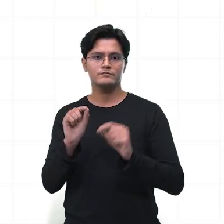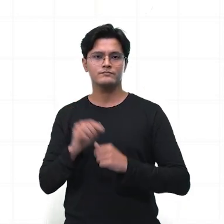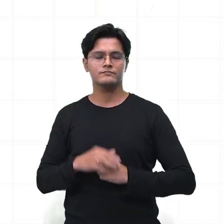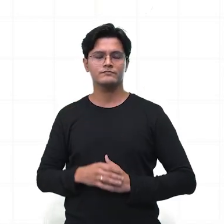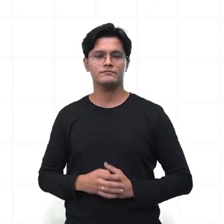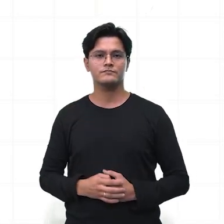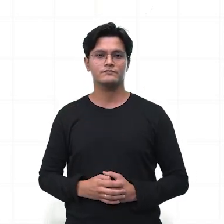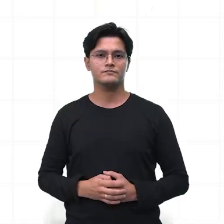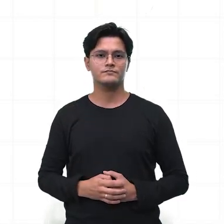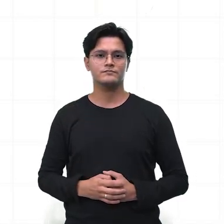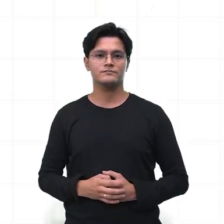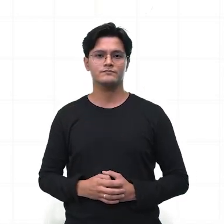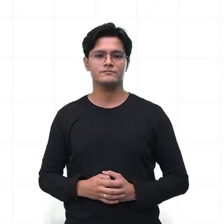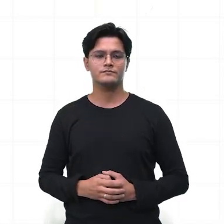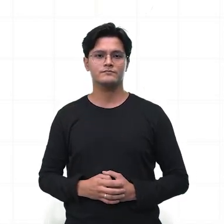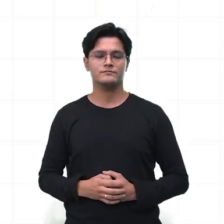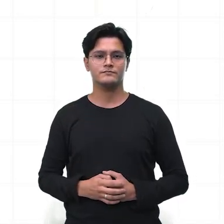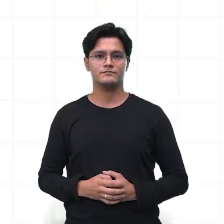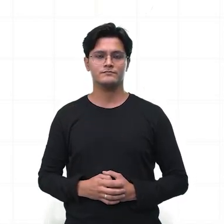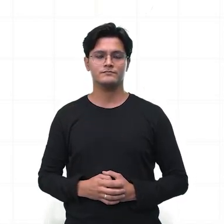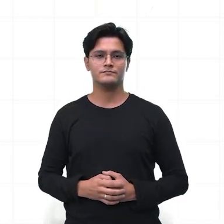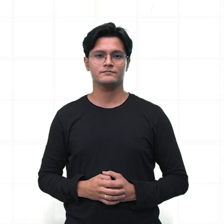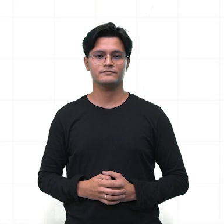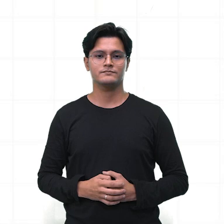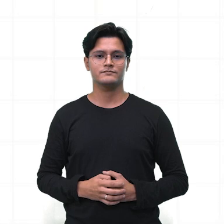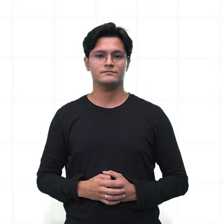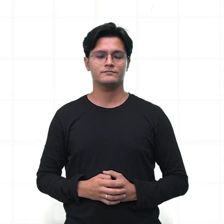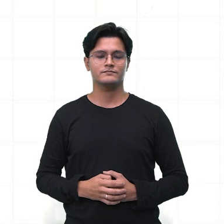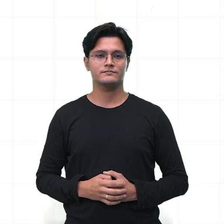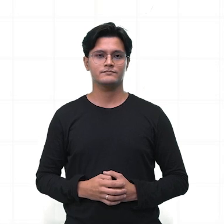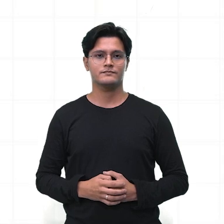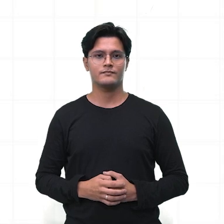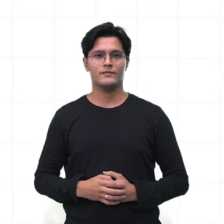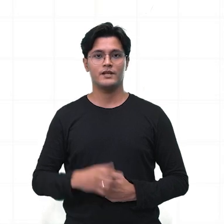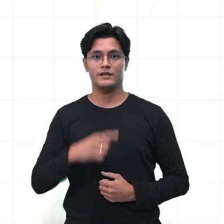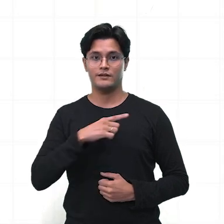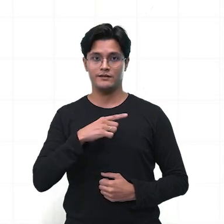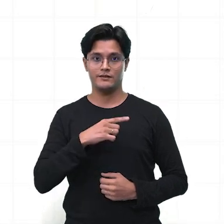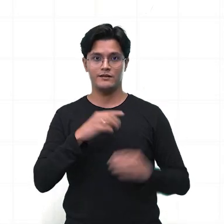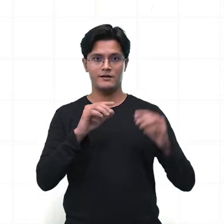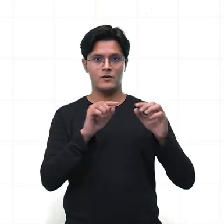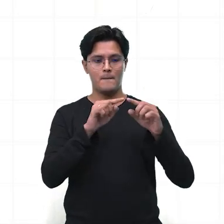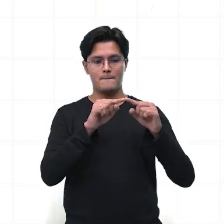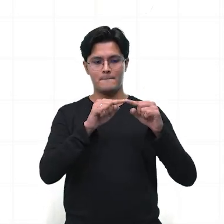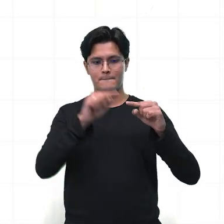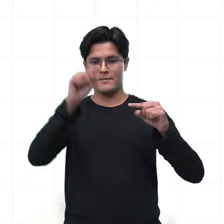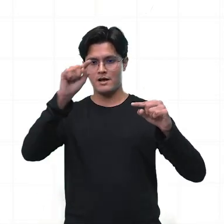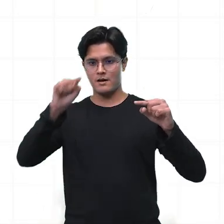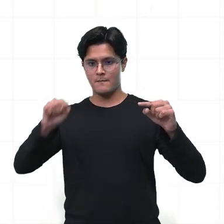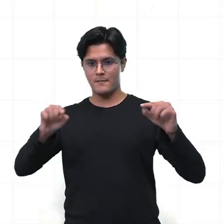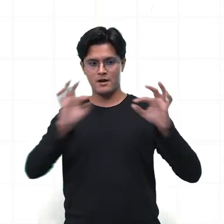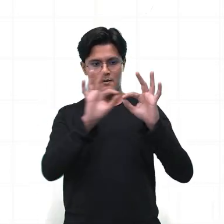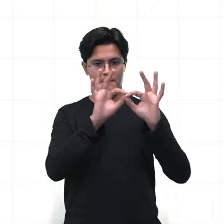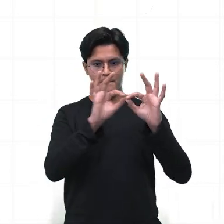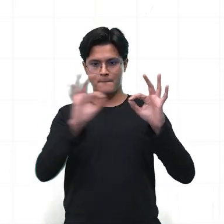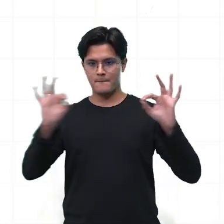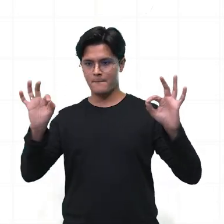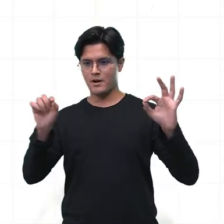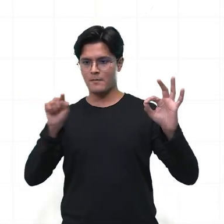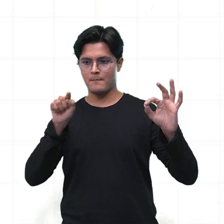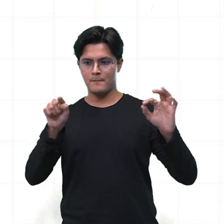caso aqui, temos, né, dois pontos em que essa reta